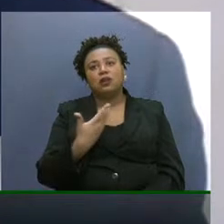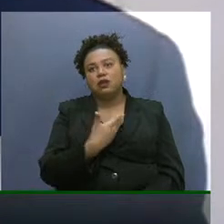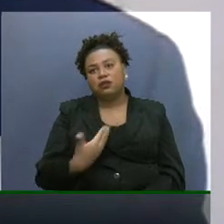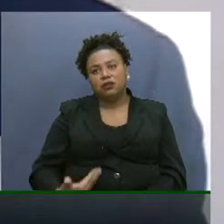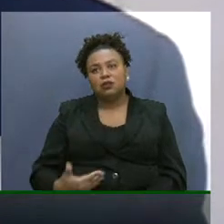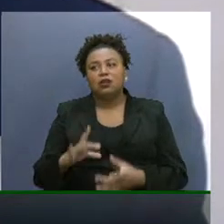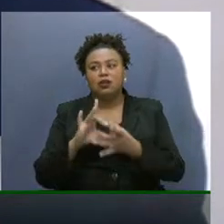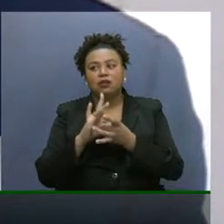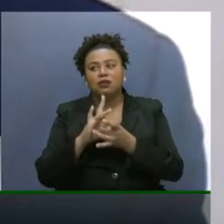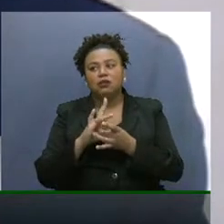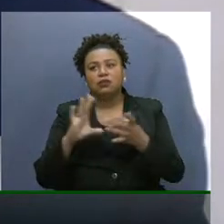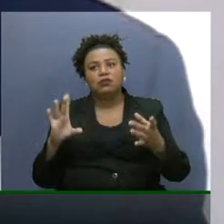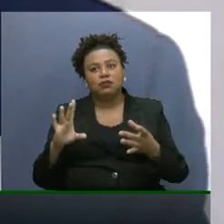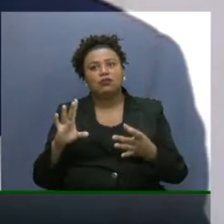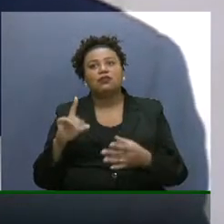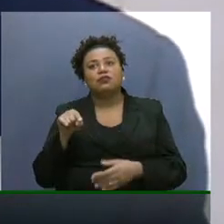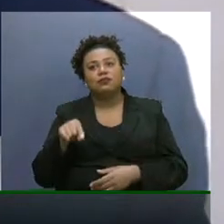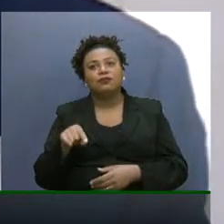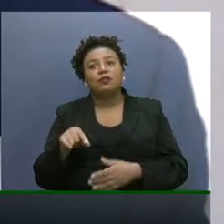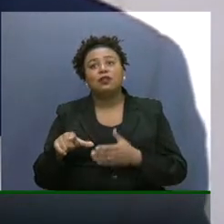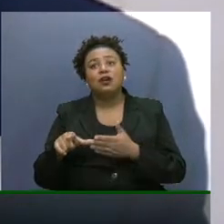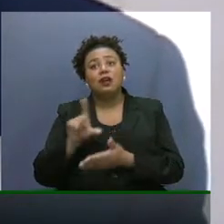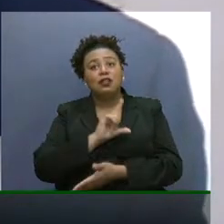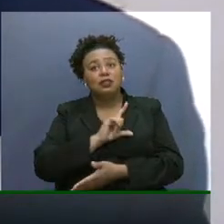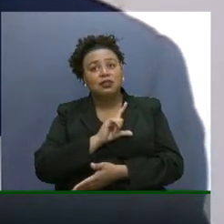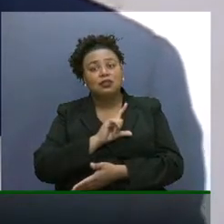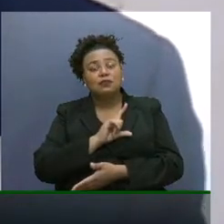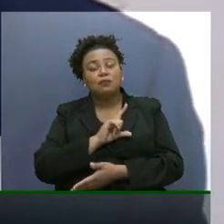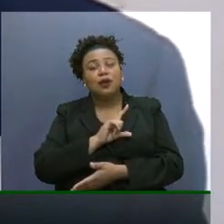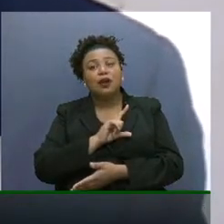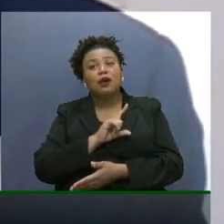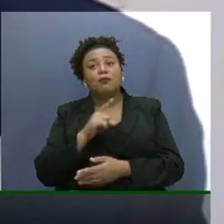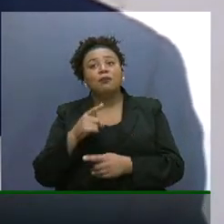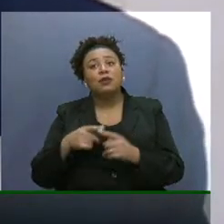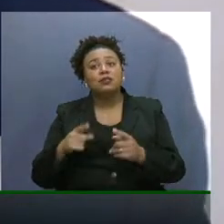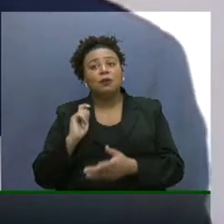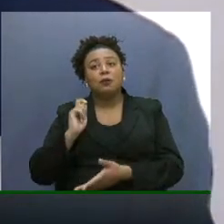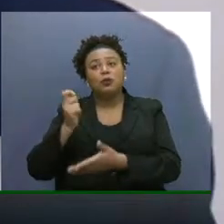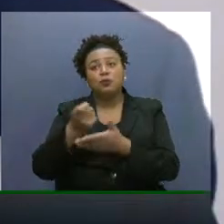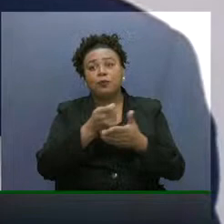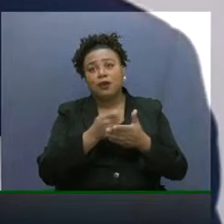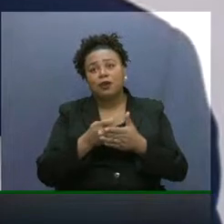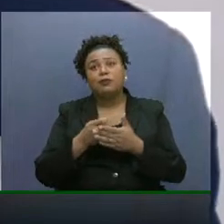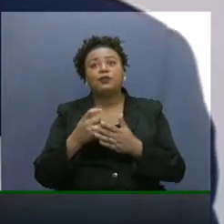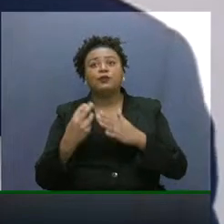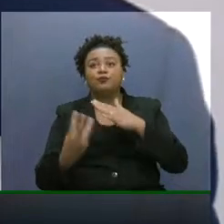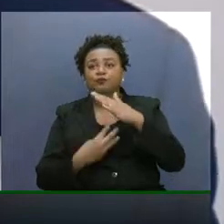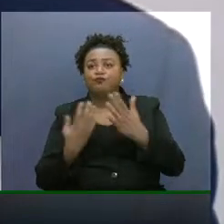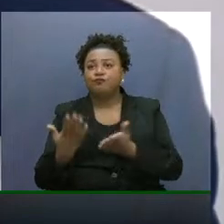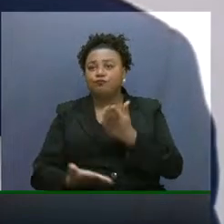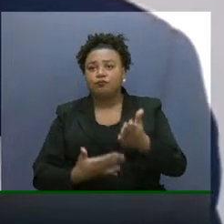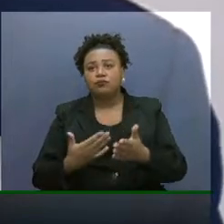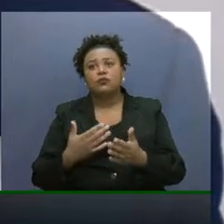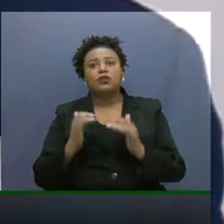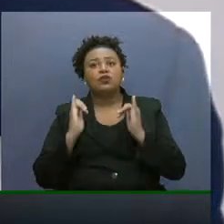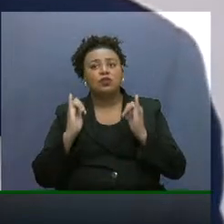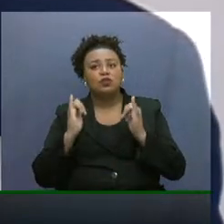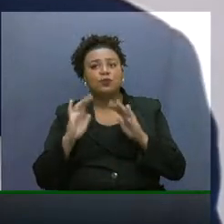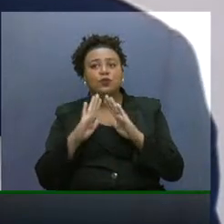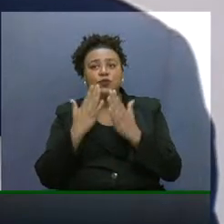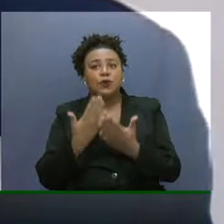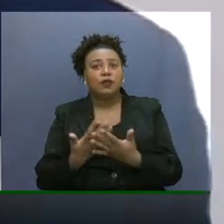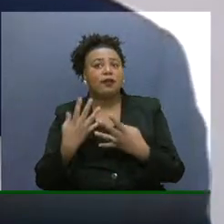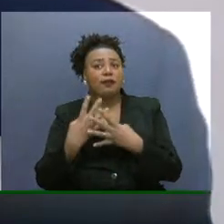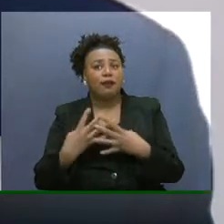que autoriza o Poder Executivo a antecipar parcialmente o pagamento aos prestadores de serviços de transporte escolar da